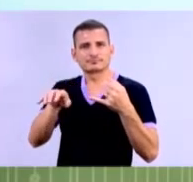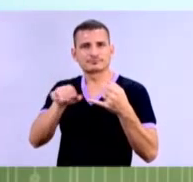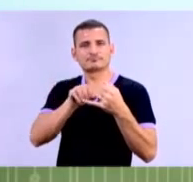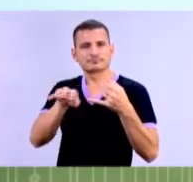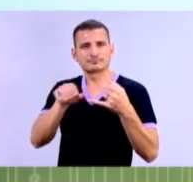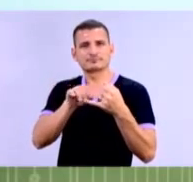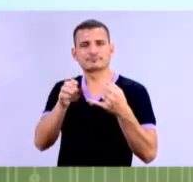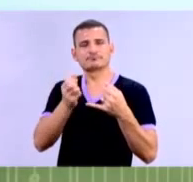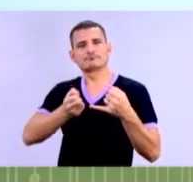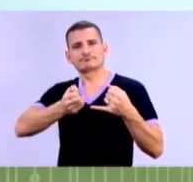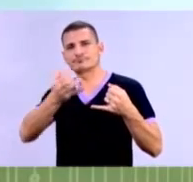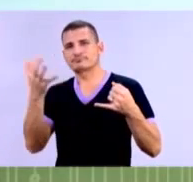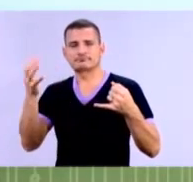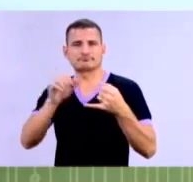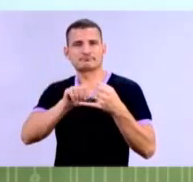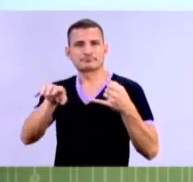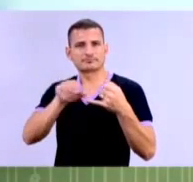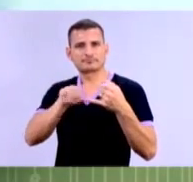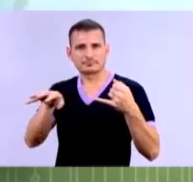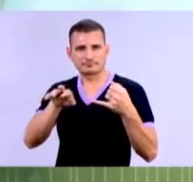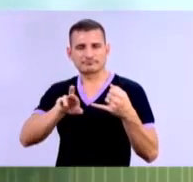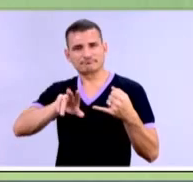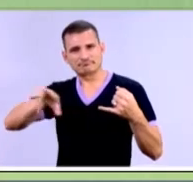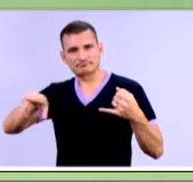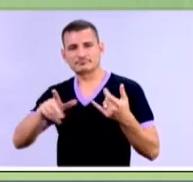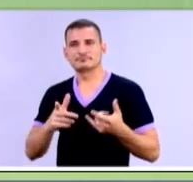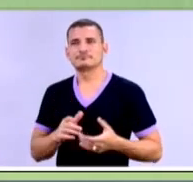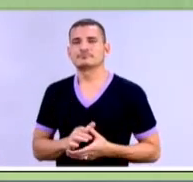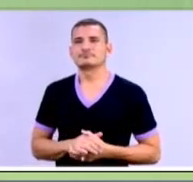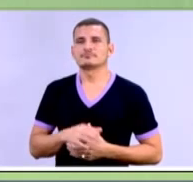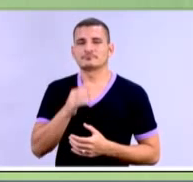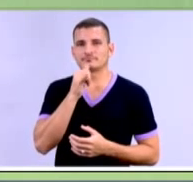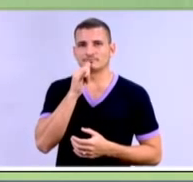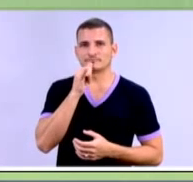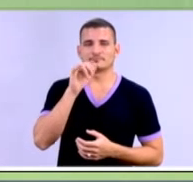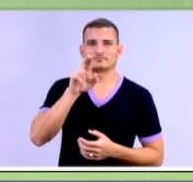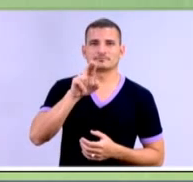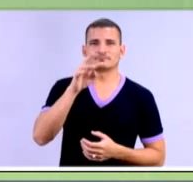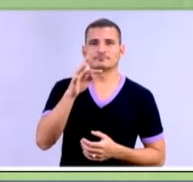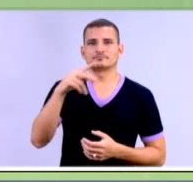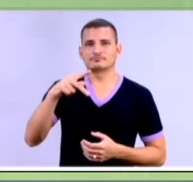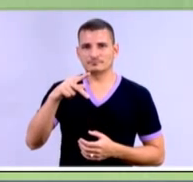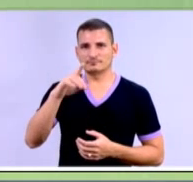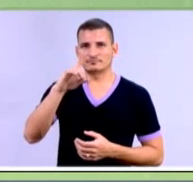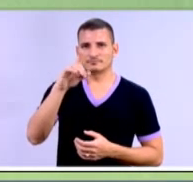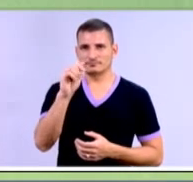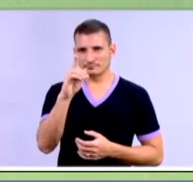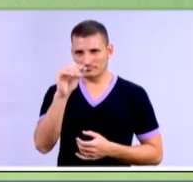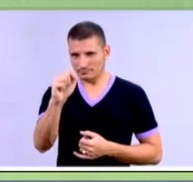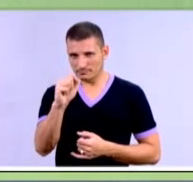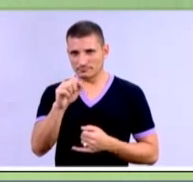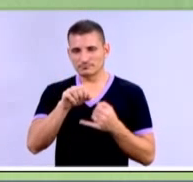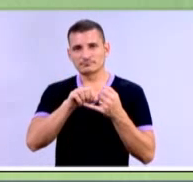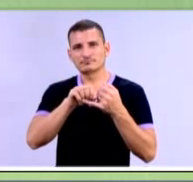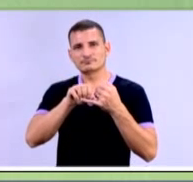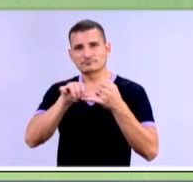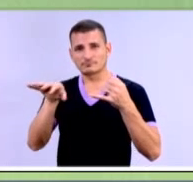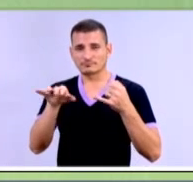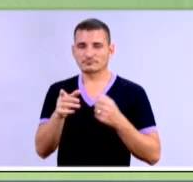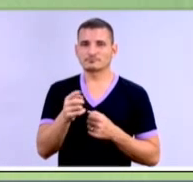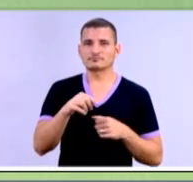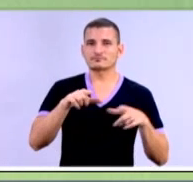de uma aplicação. Por exemplo, os cabos UTP para transmissão de dados, eles vão ter na placa de